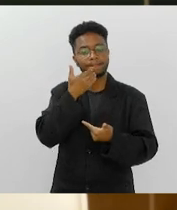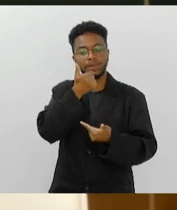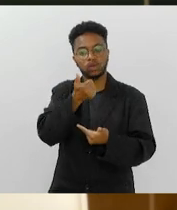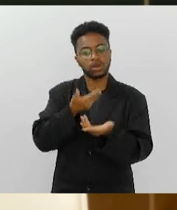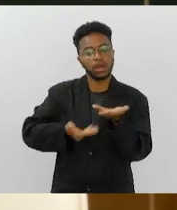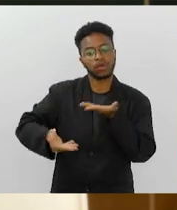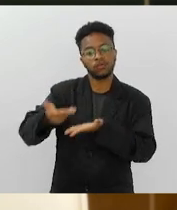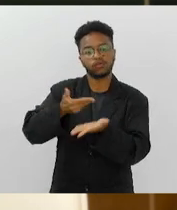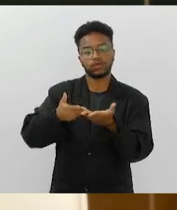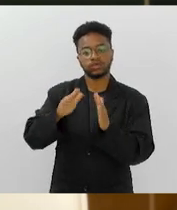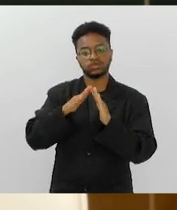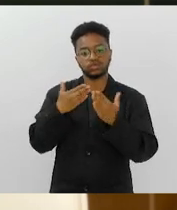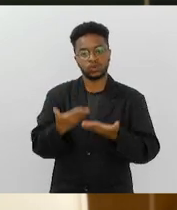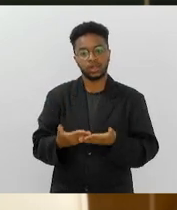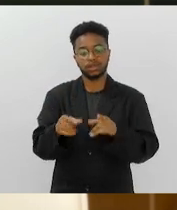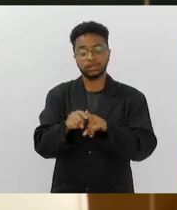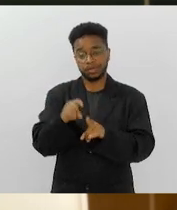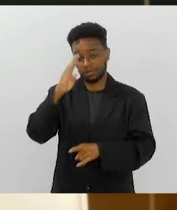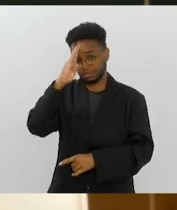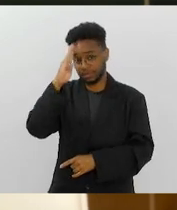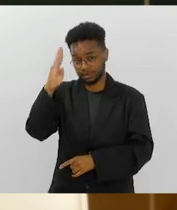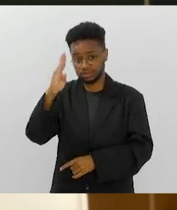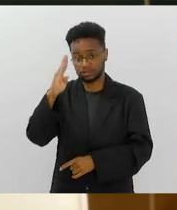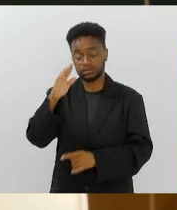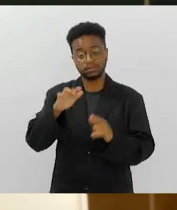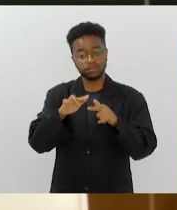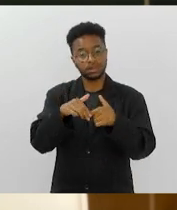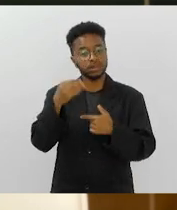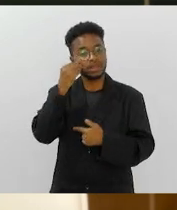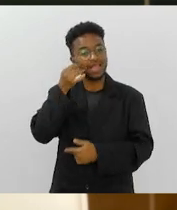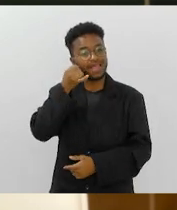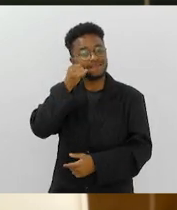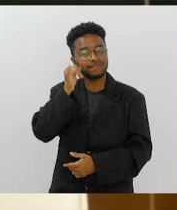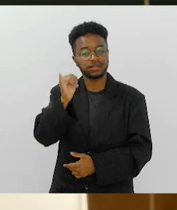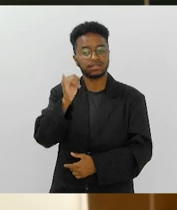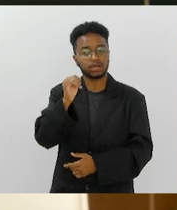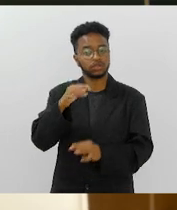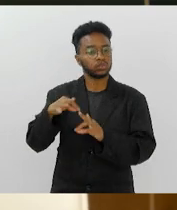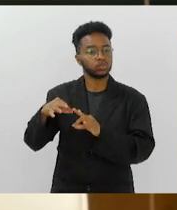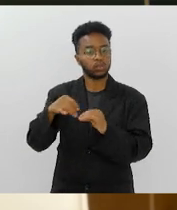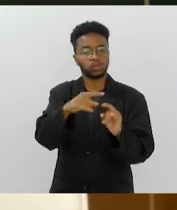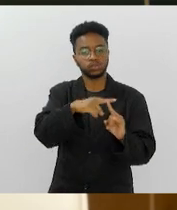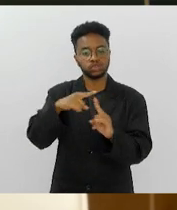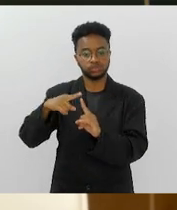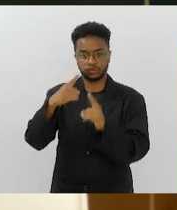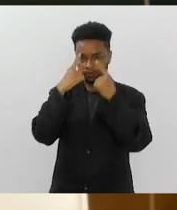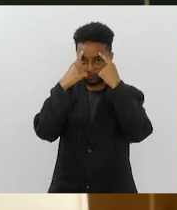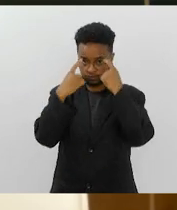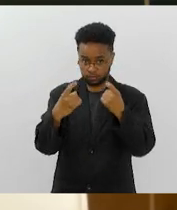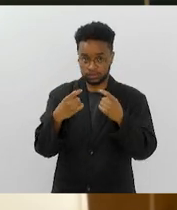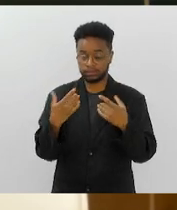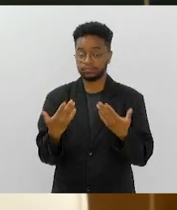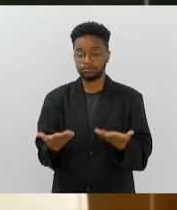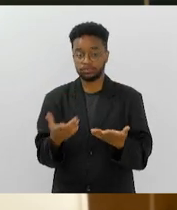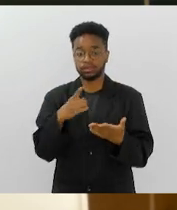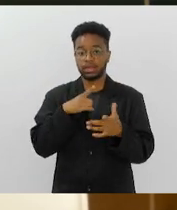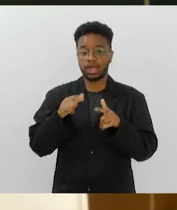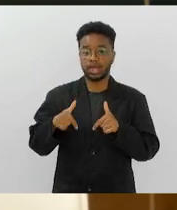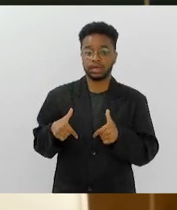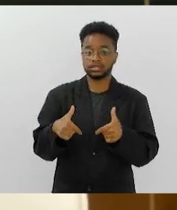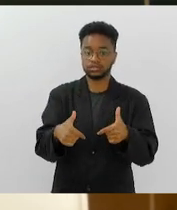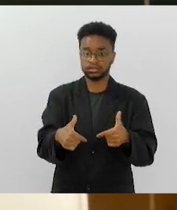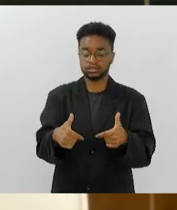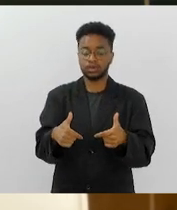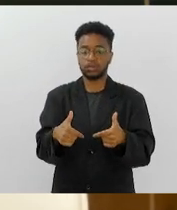escolar e, principalmente, com a prevenção a todas as formas de violência. E é uma atividade, né,